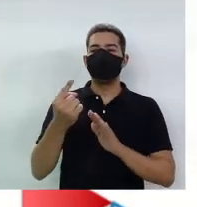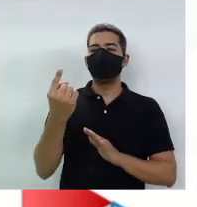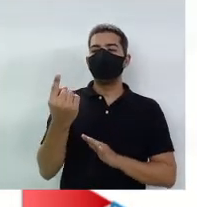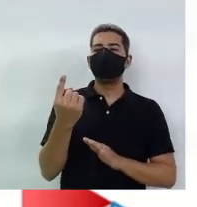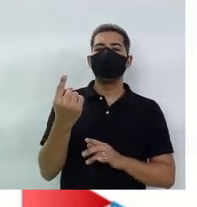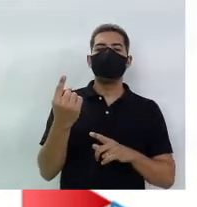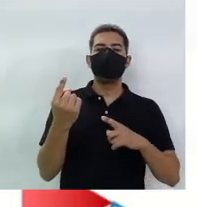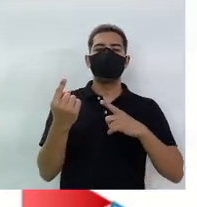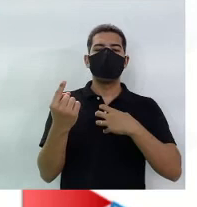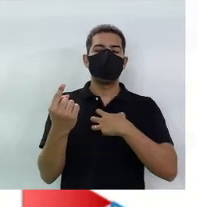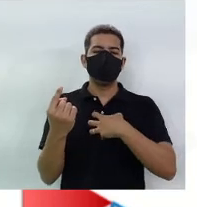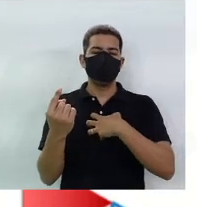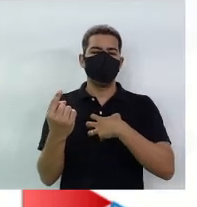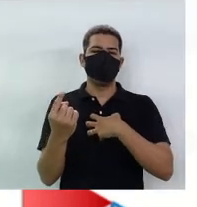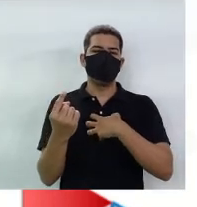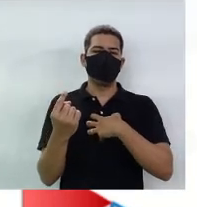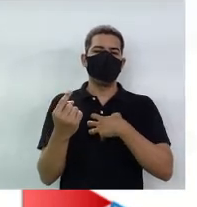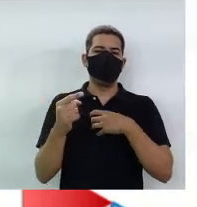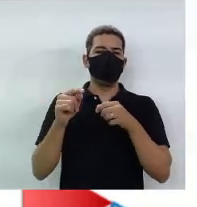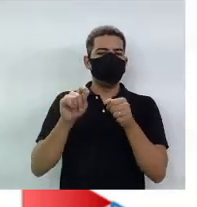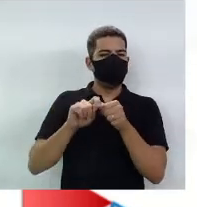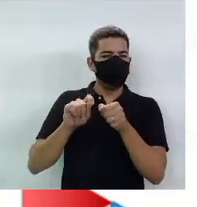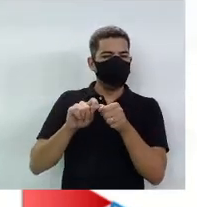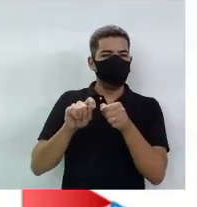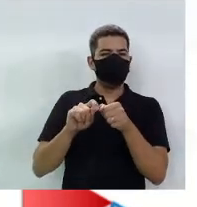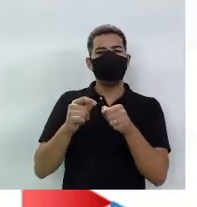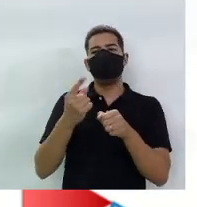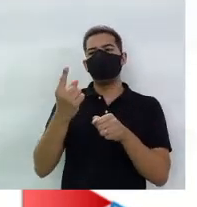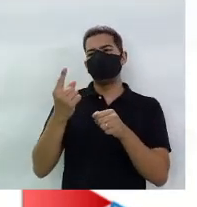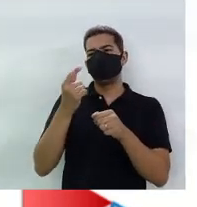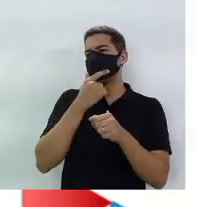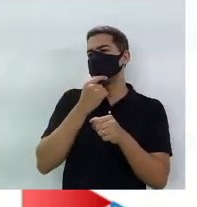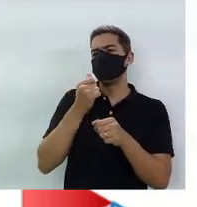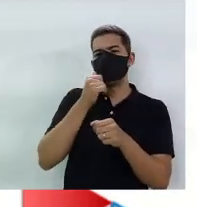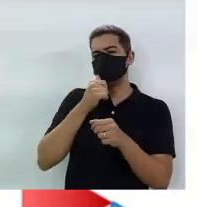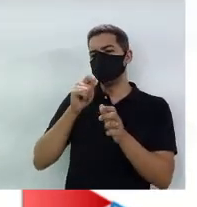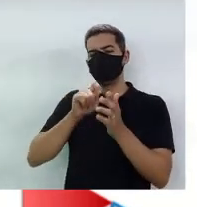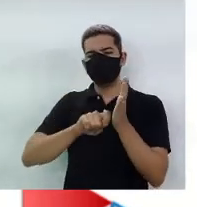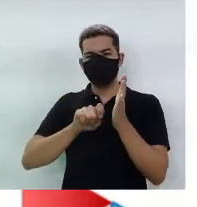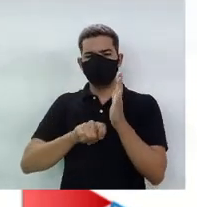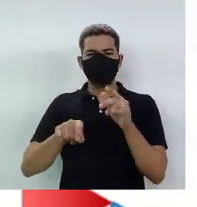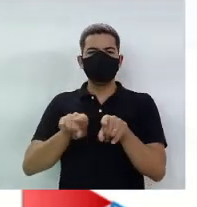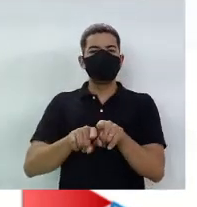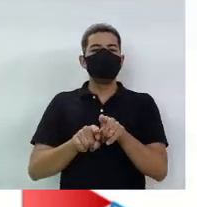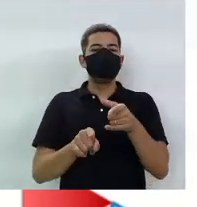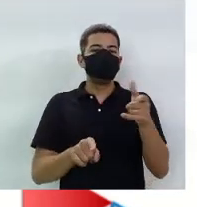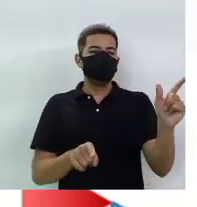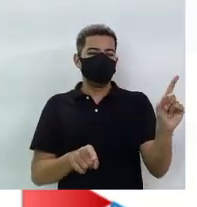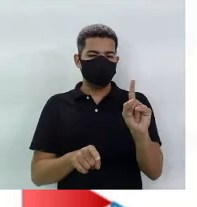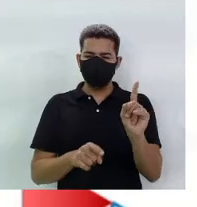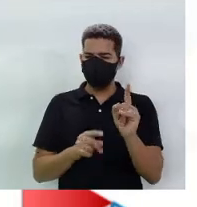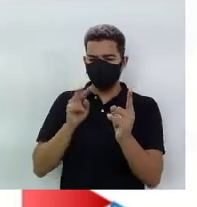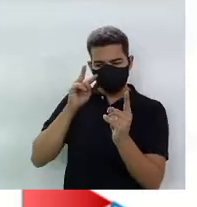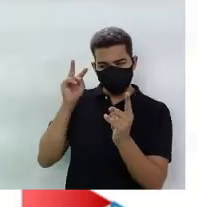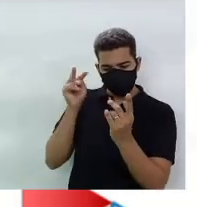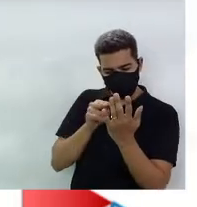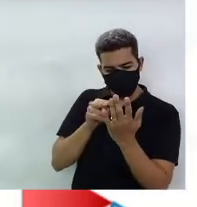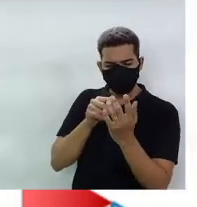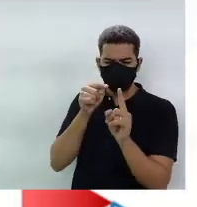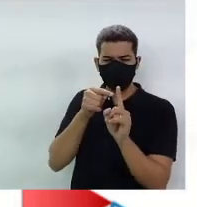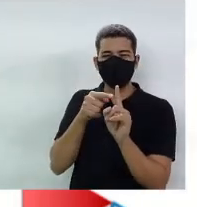de sentido produzida por um autor, interpretada por um receptor,